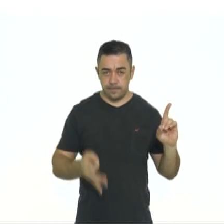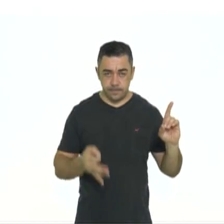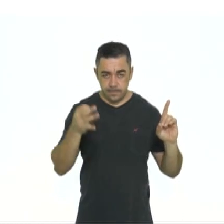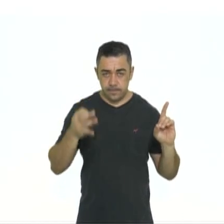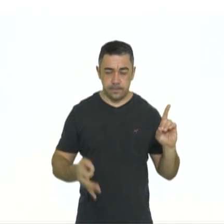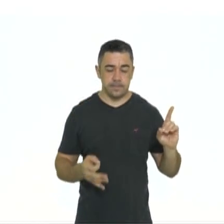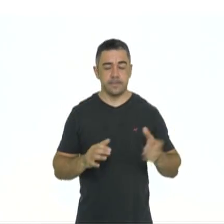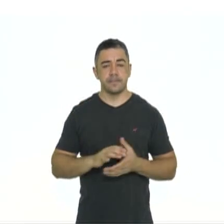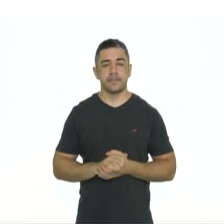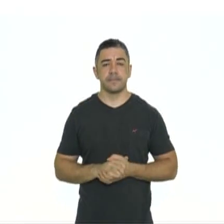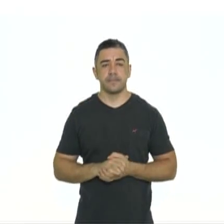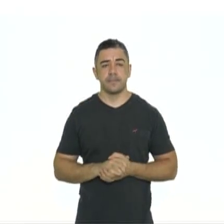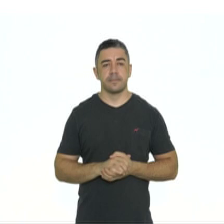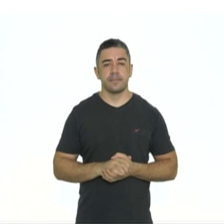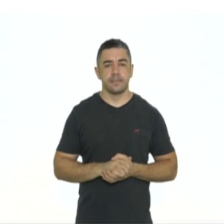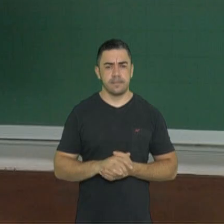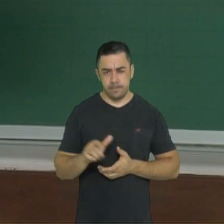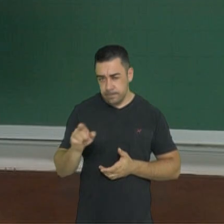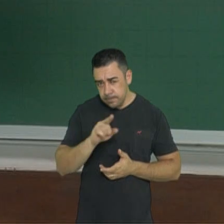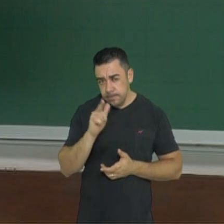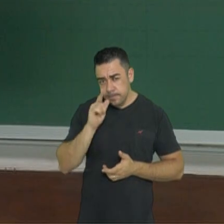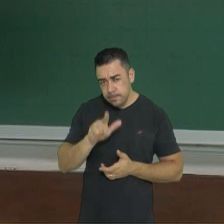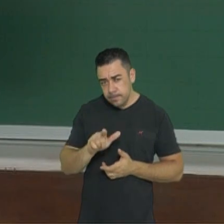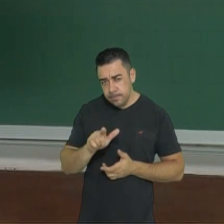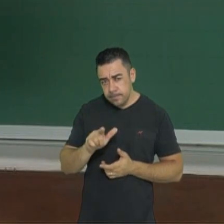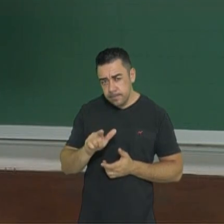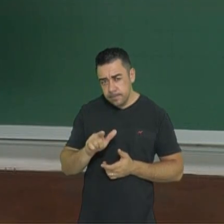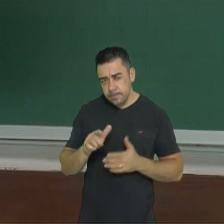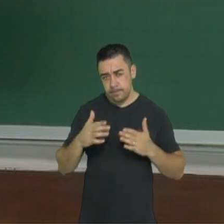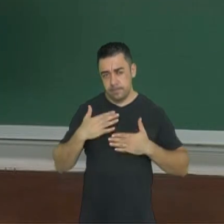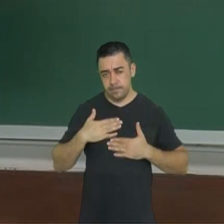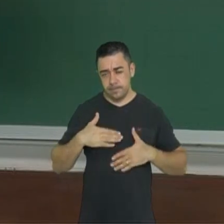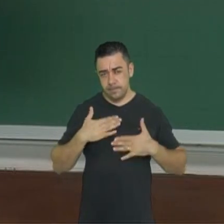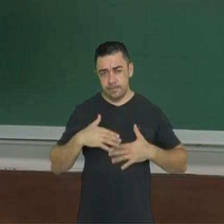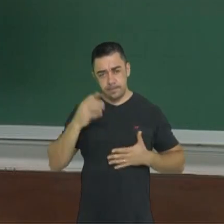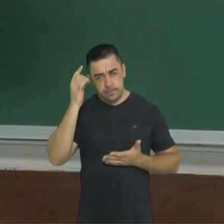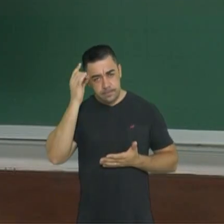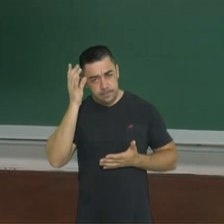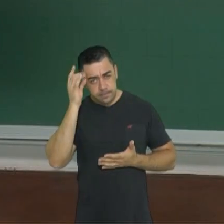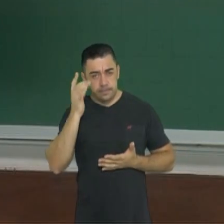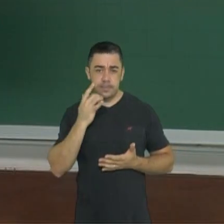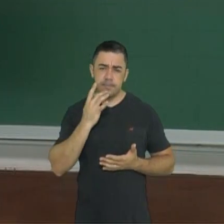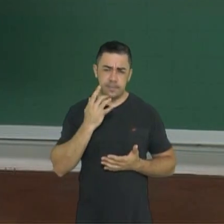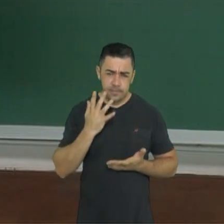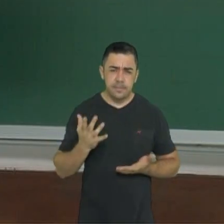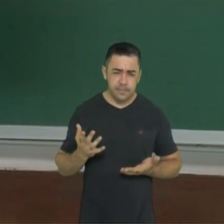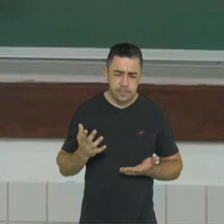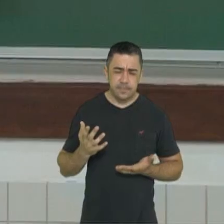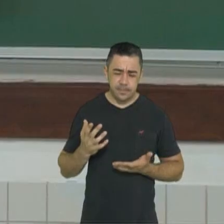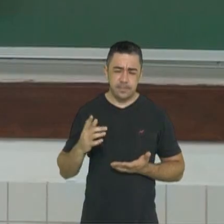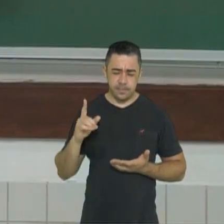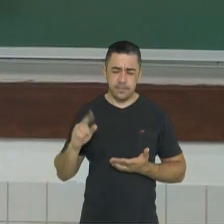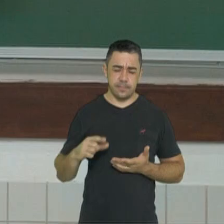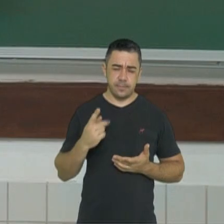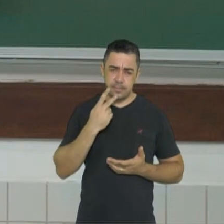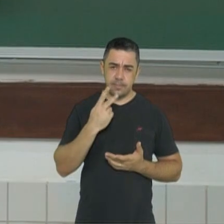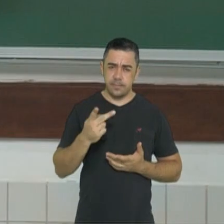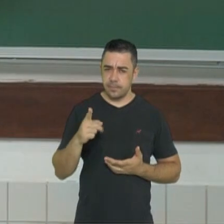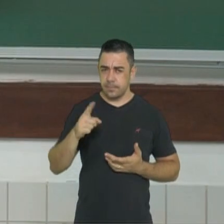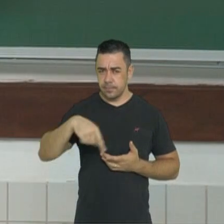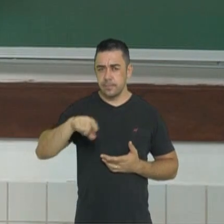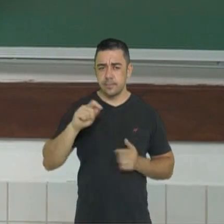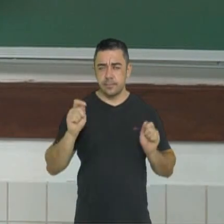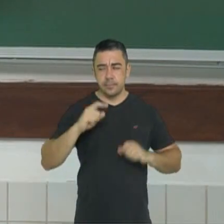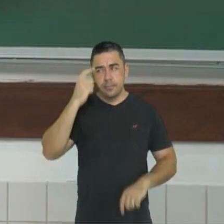né oito aí acertaram tranquilo foi fácil eu falei que a conta era fácil de